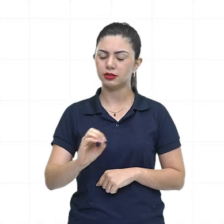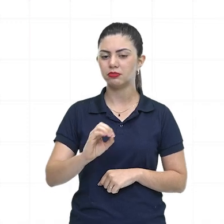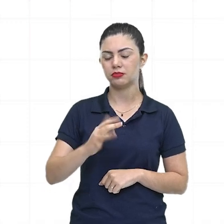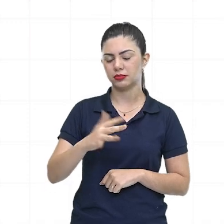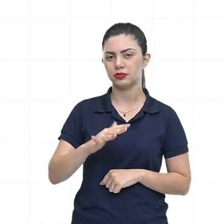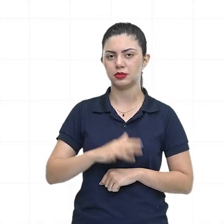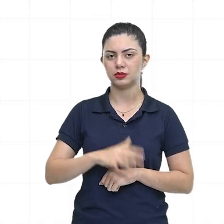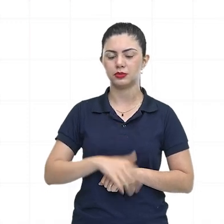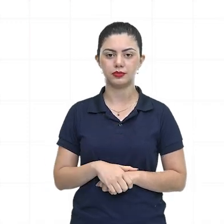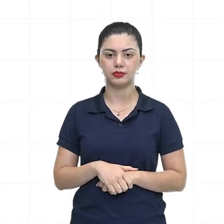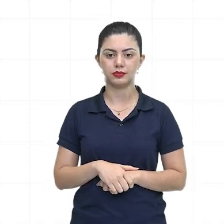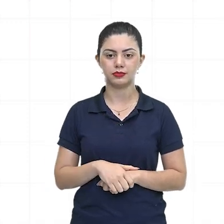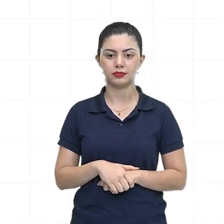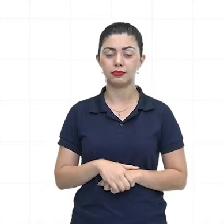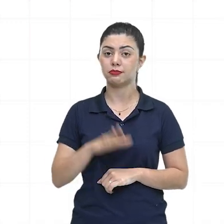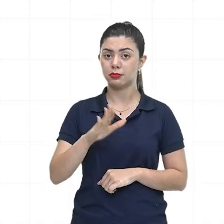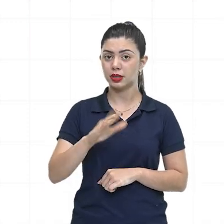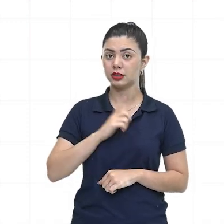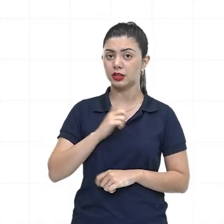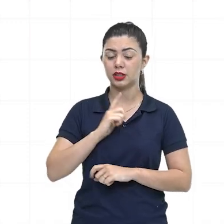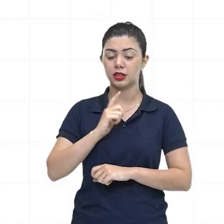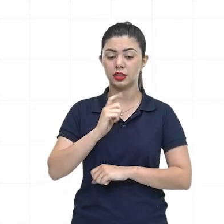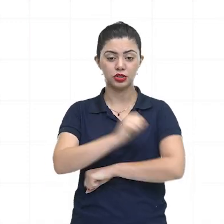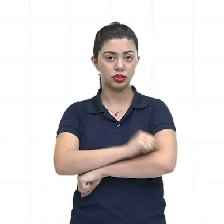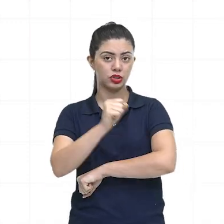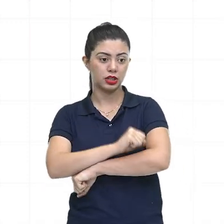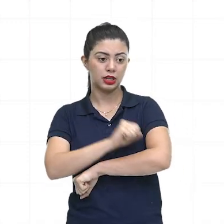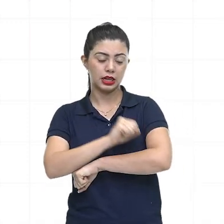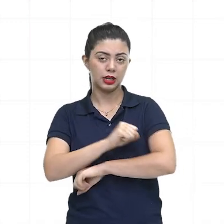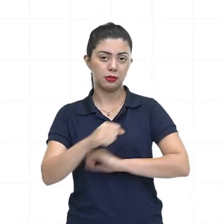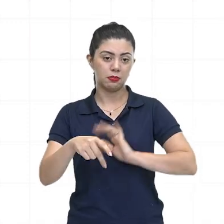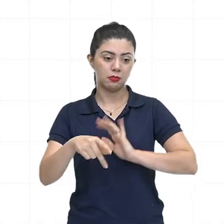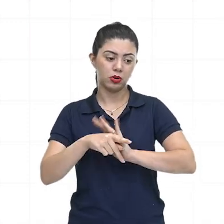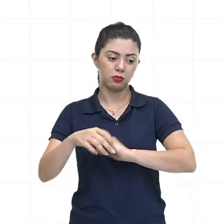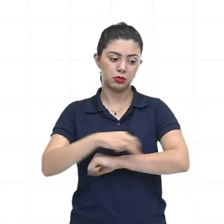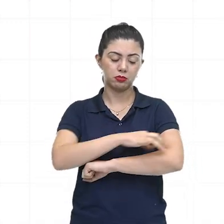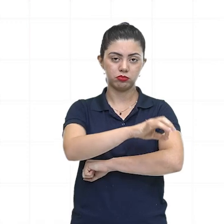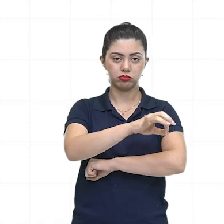das vezes, mas existem janelas que são personalizadas que fogem a